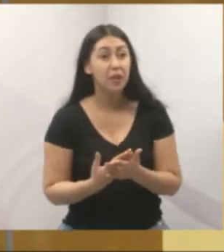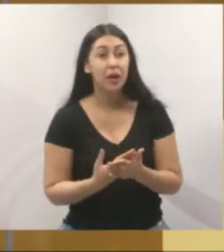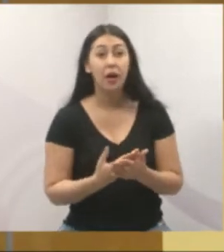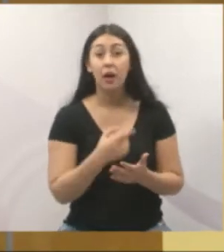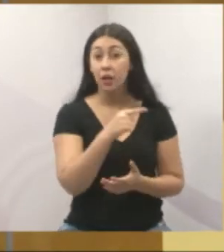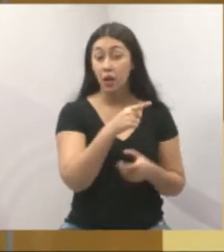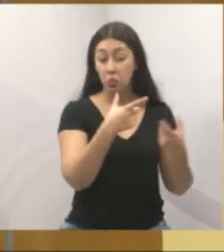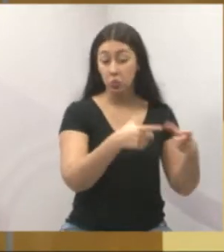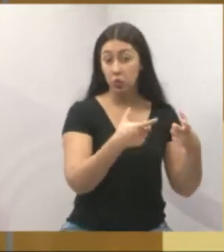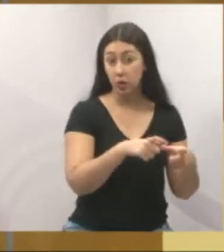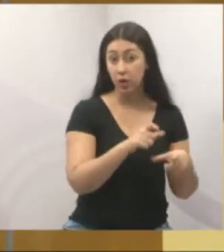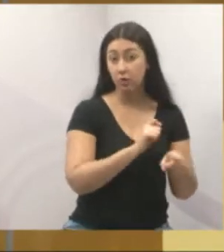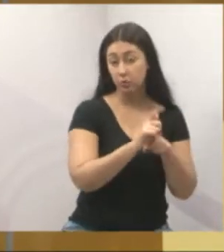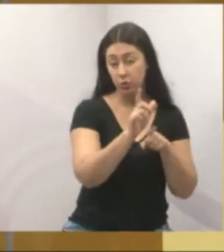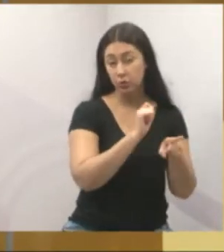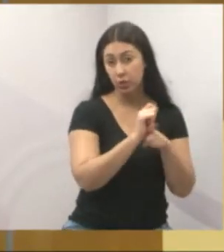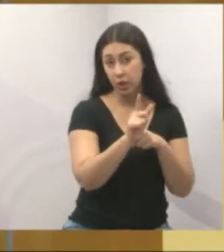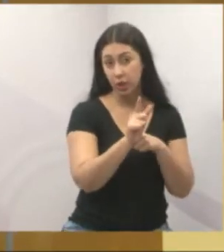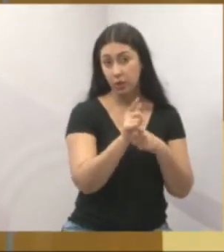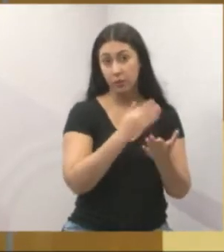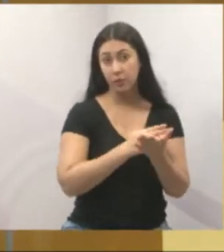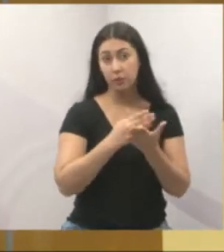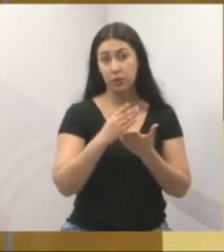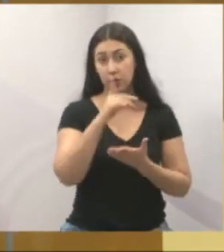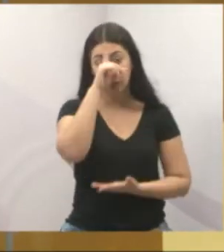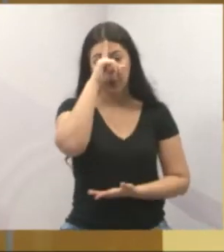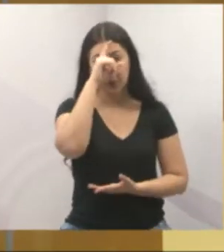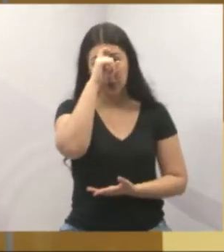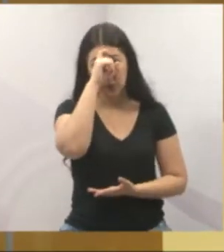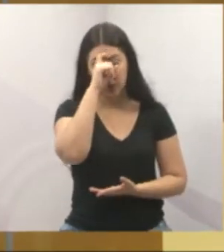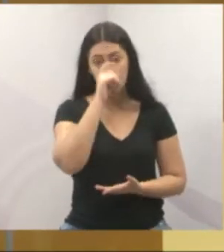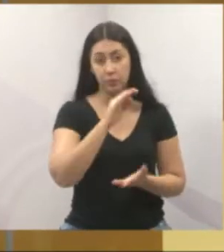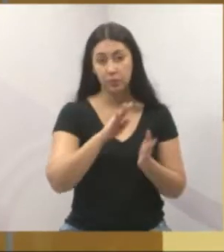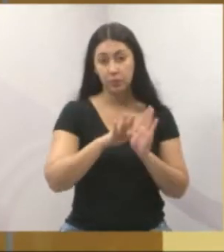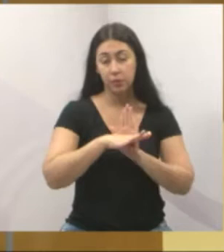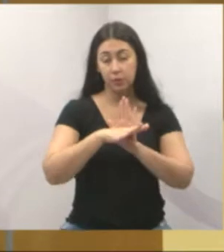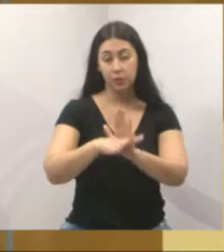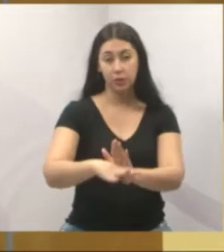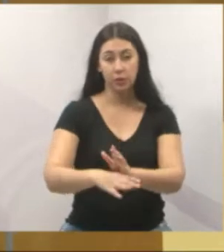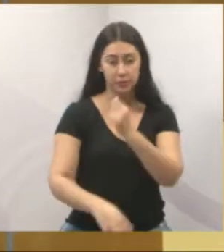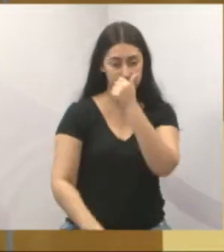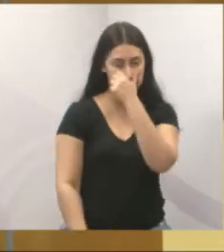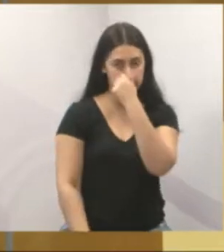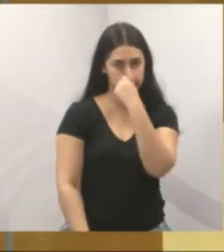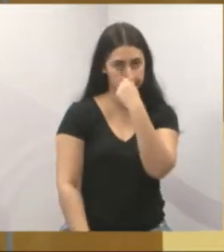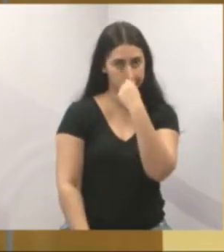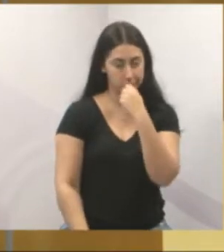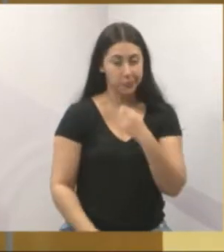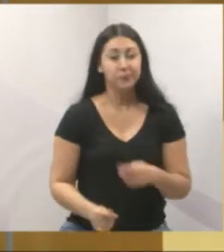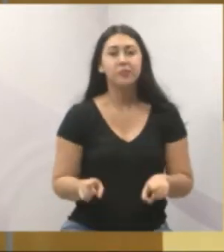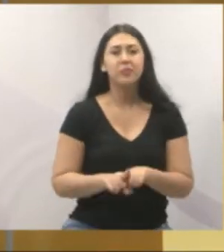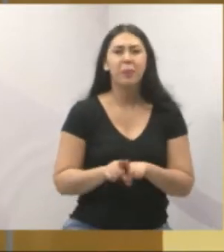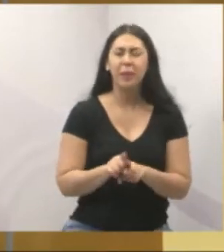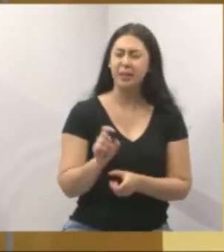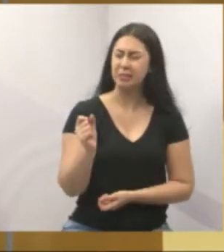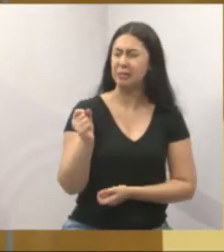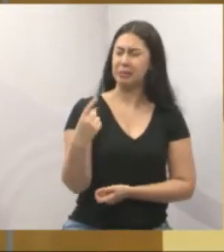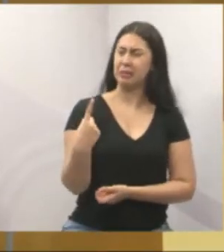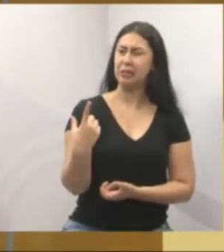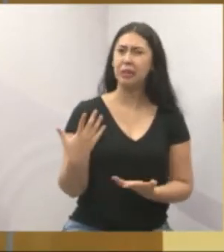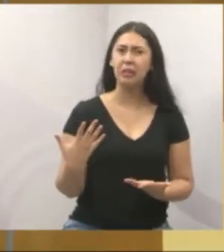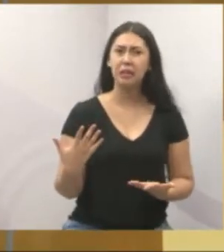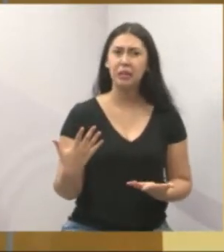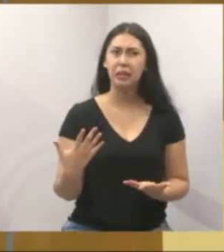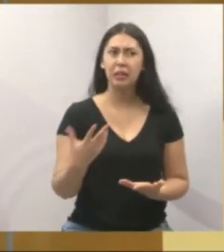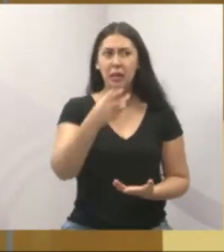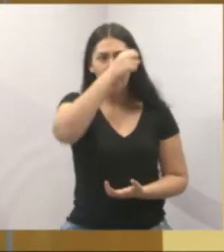que foi alugada para implementar o hospital de campanha. Segundo, que eu estranhei muito o prefeito fazer uma